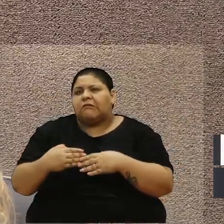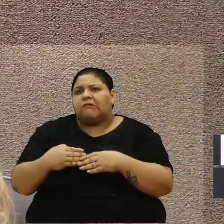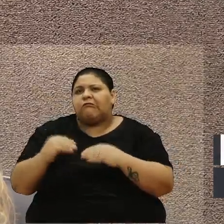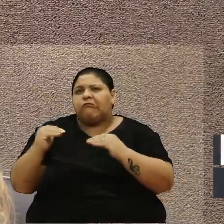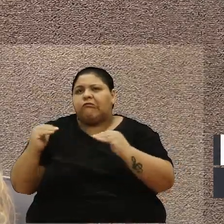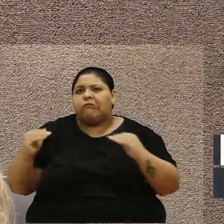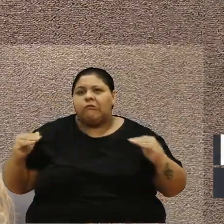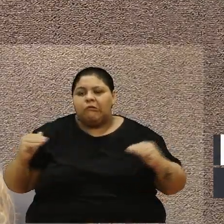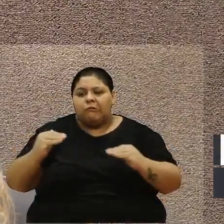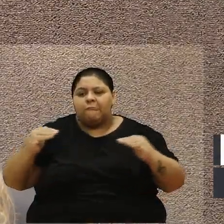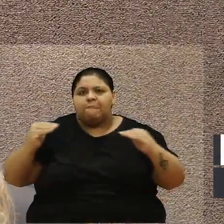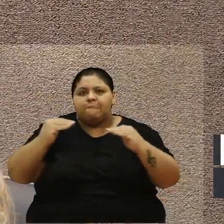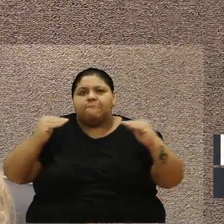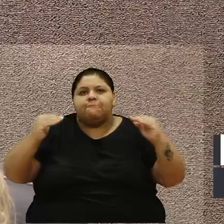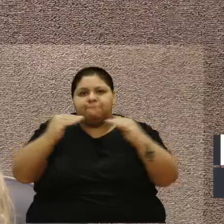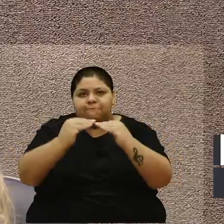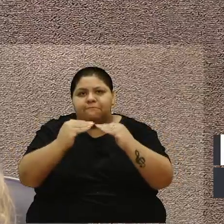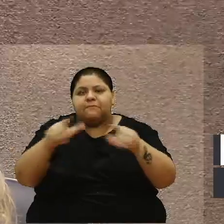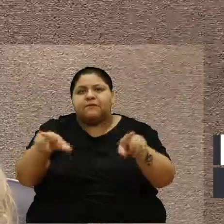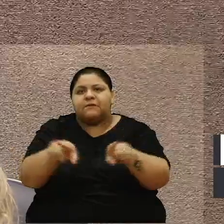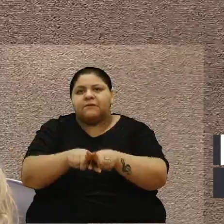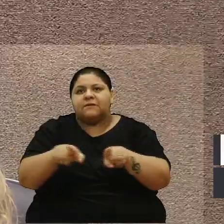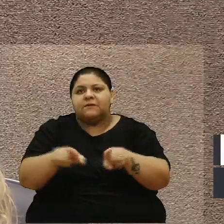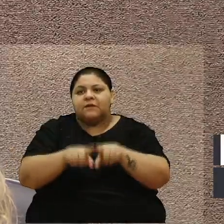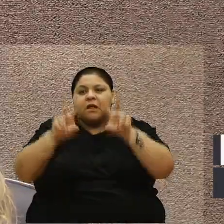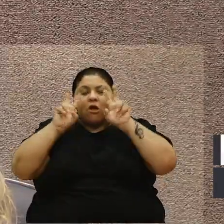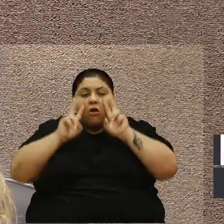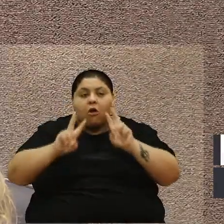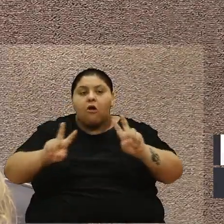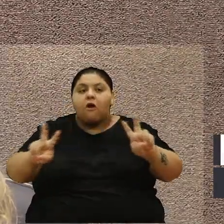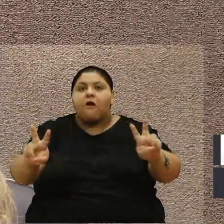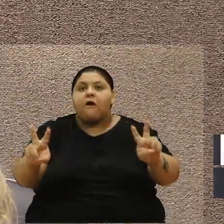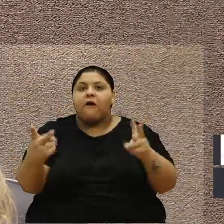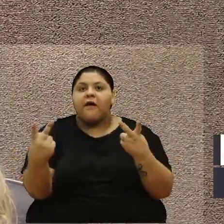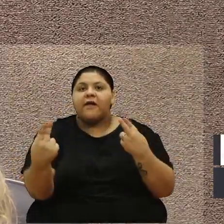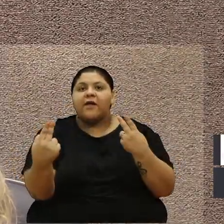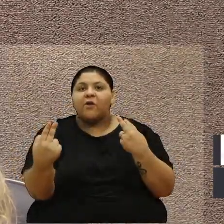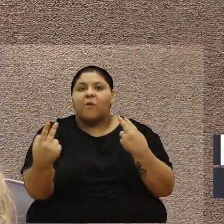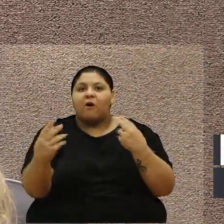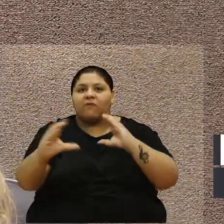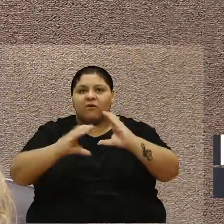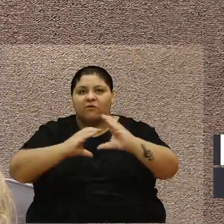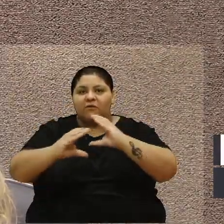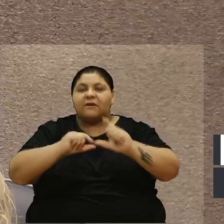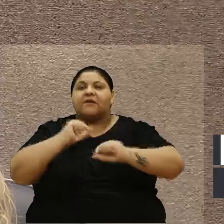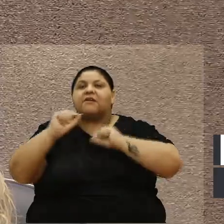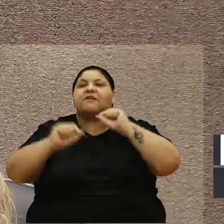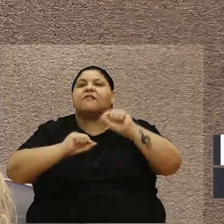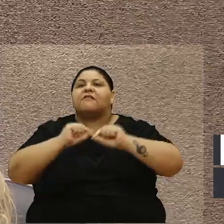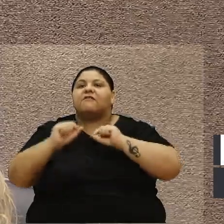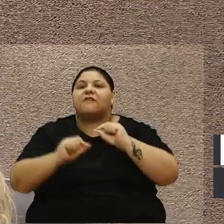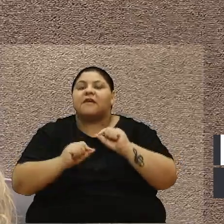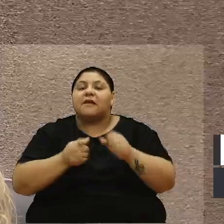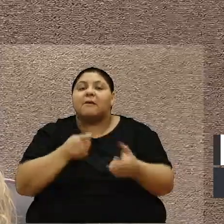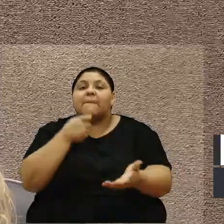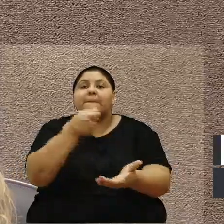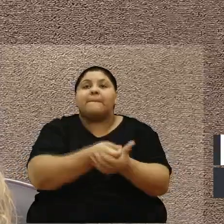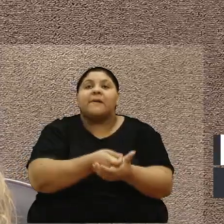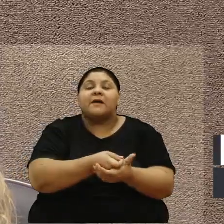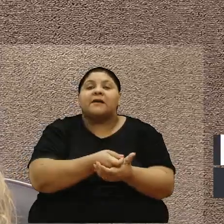os investimentos, porque terão a mesma visibilidade perante a imprensa. E aí, quem é que sustenta o futebol? São